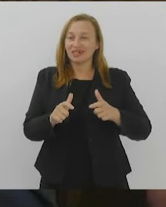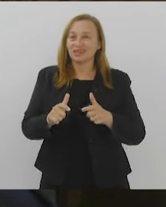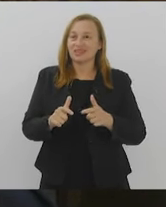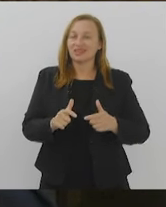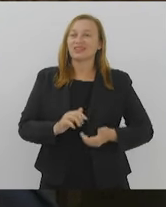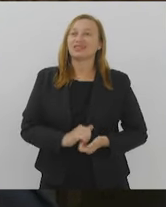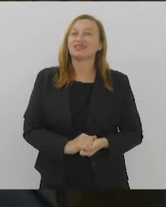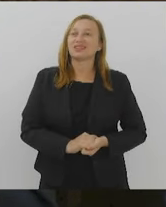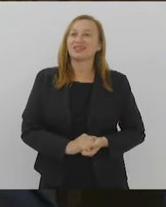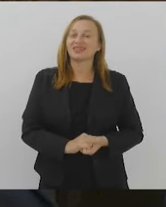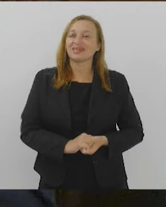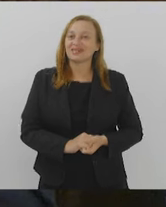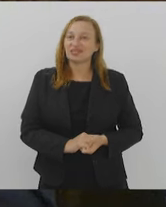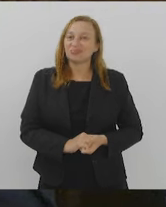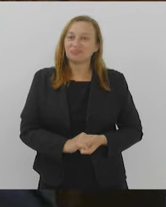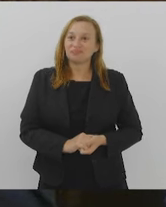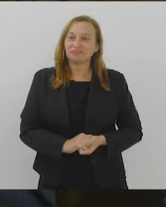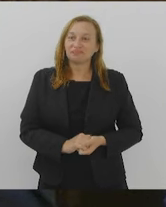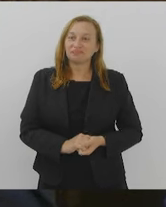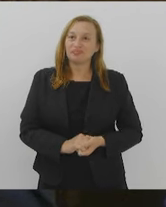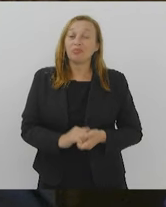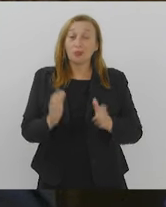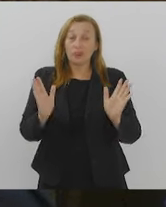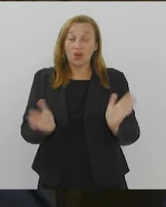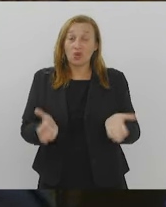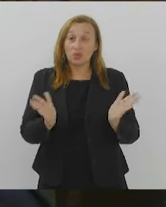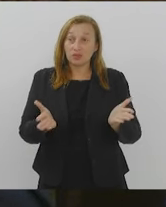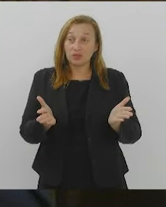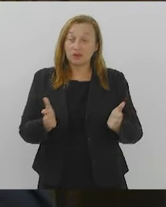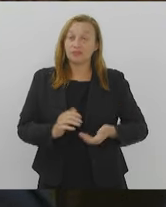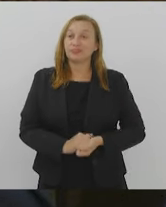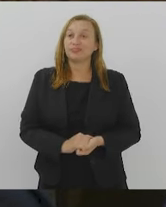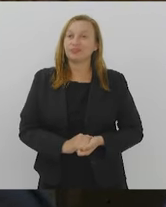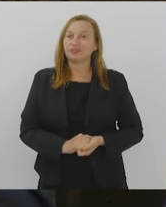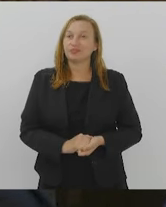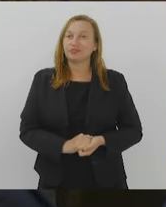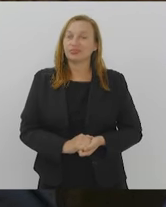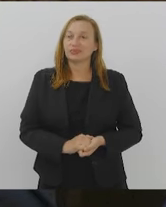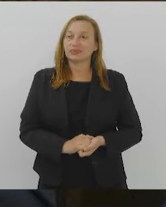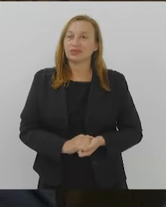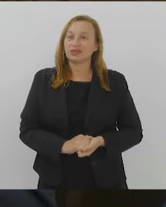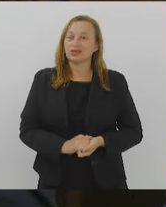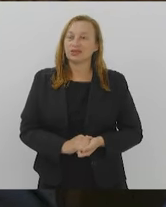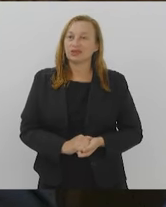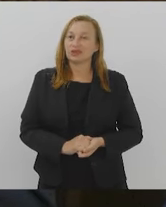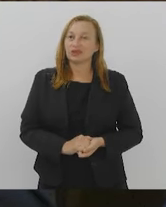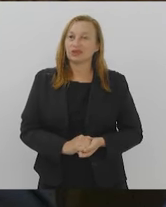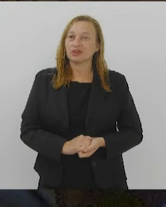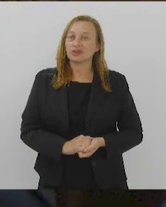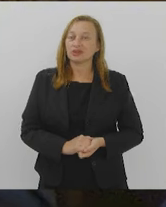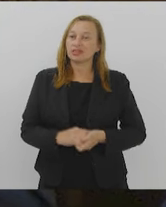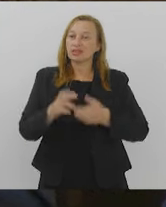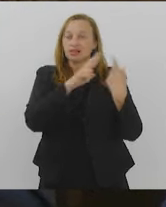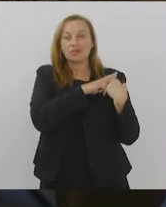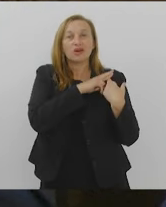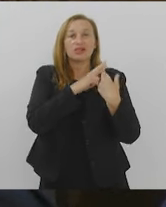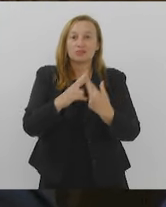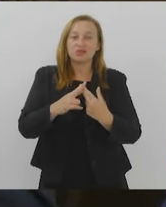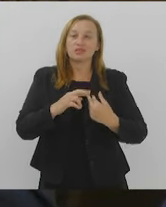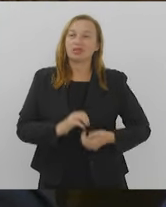pioneiros. Nós hoje ficamos com um legado, com a